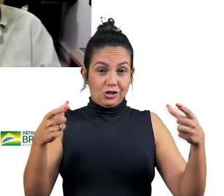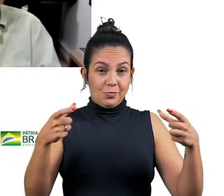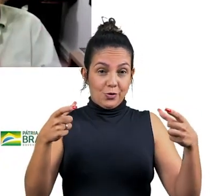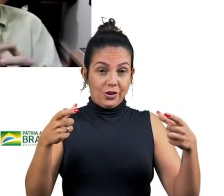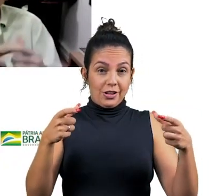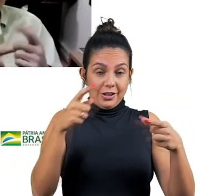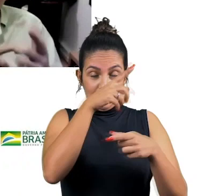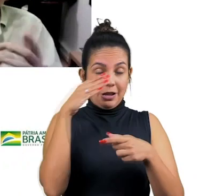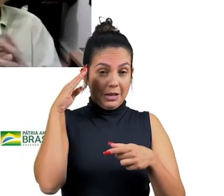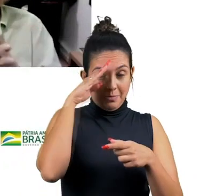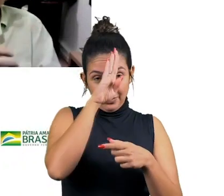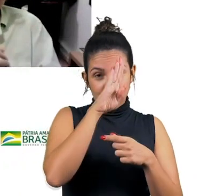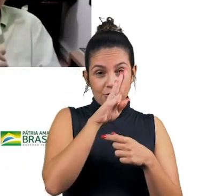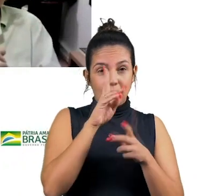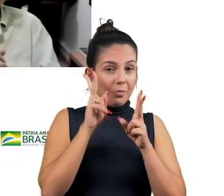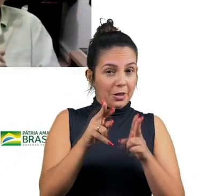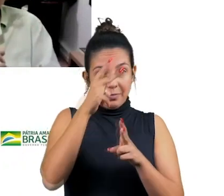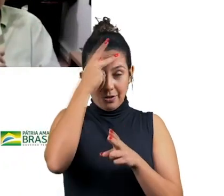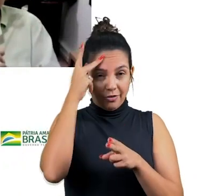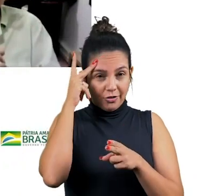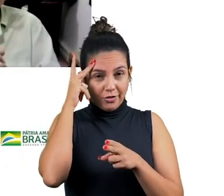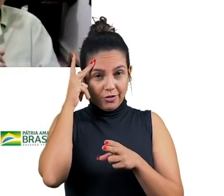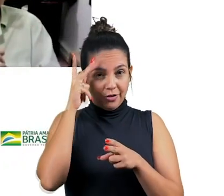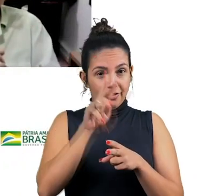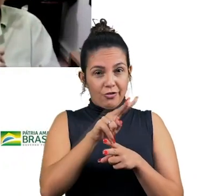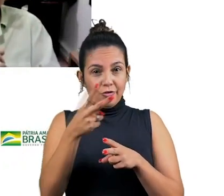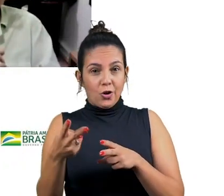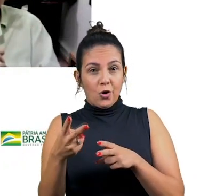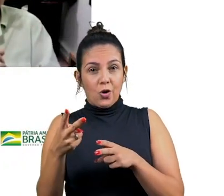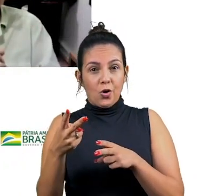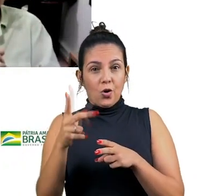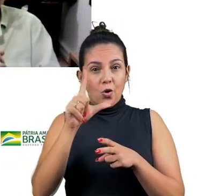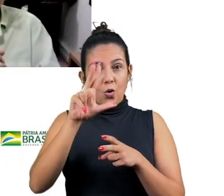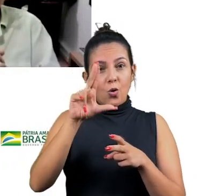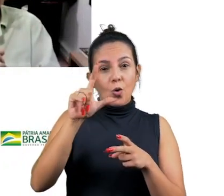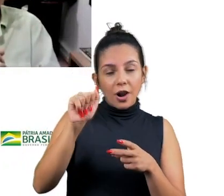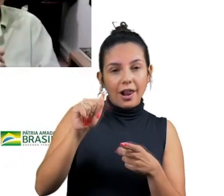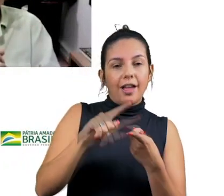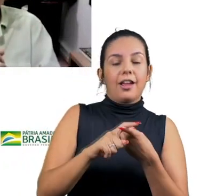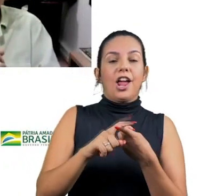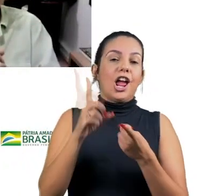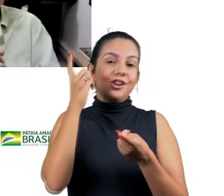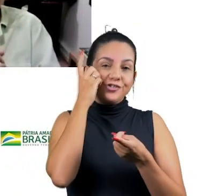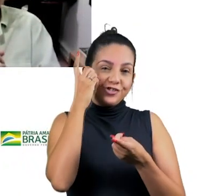do Bolsonaro, é o mesmo pessoal que virou a favor do Lula e da Dilma e do Fernando Henrique.